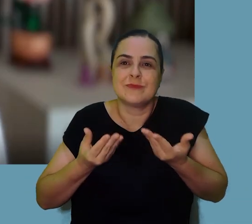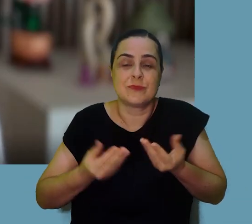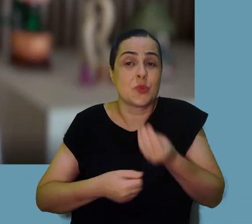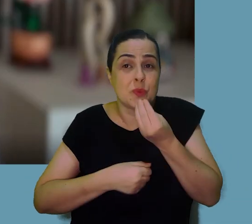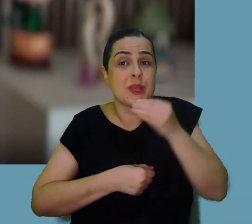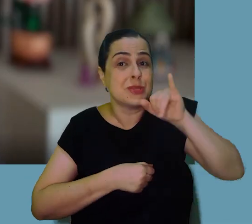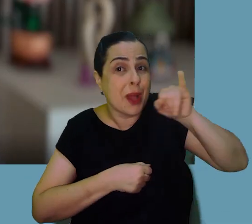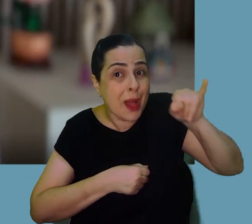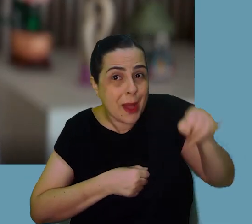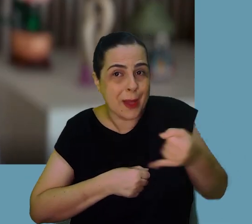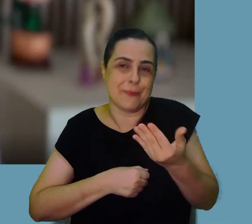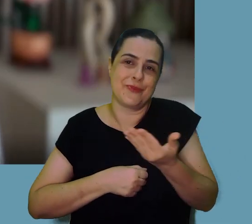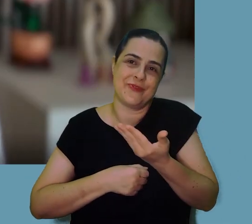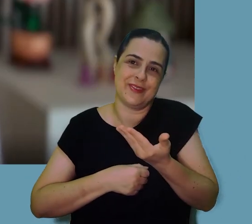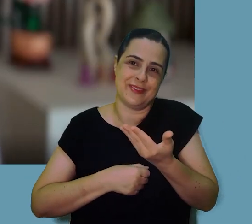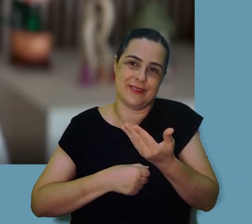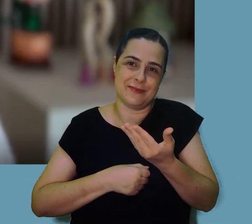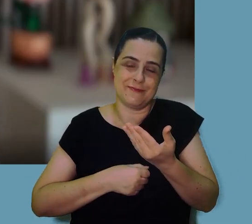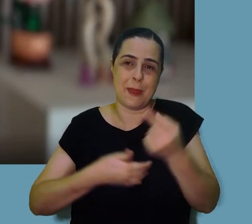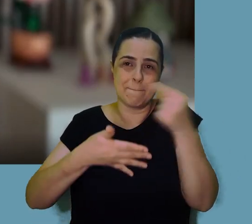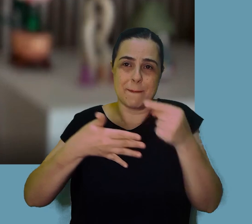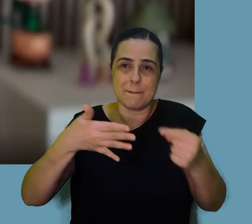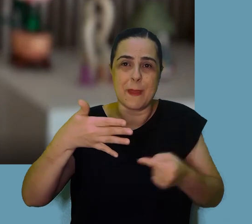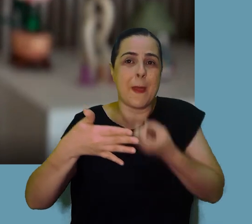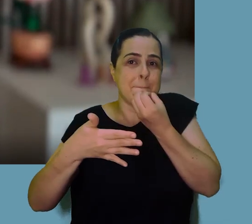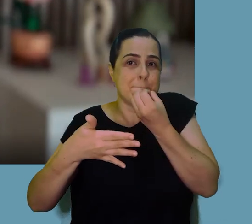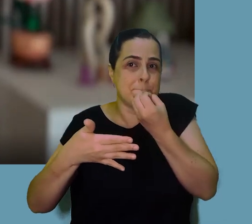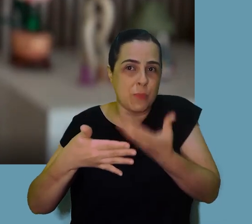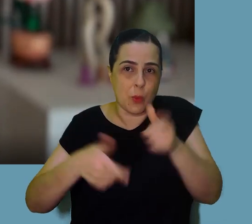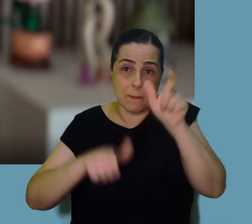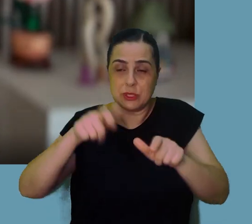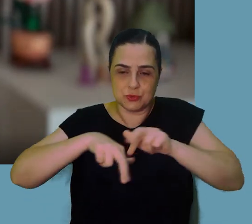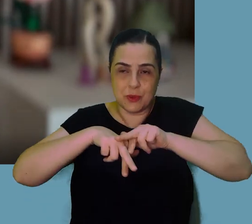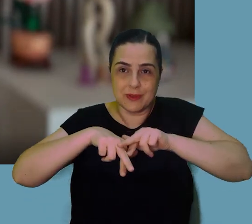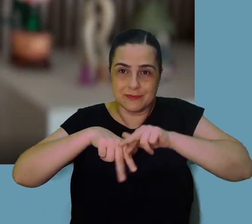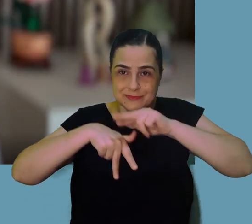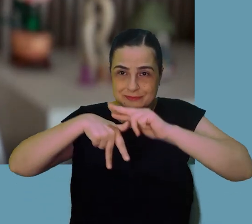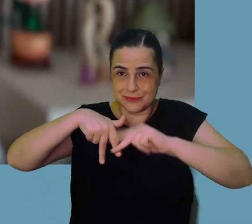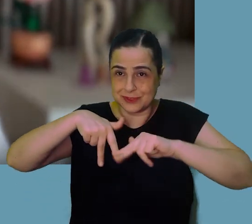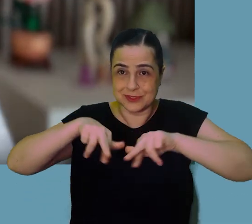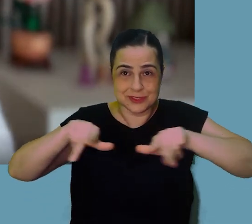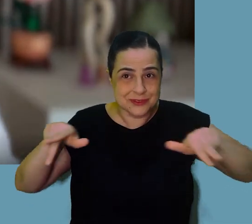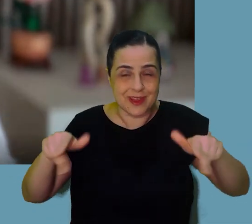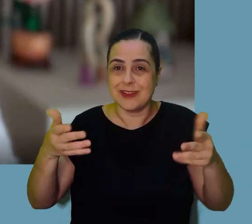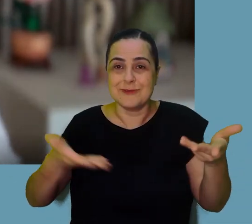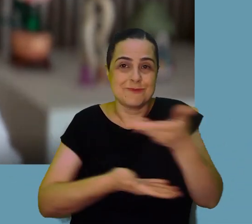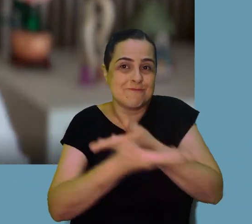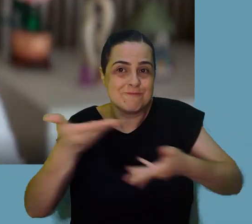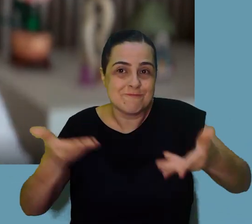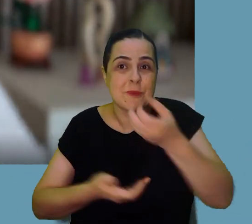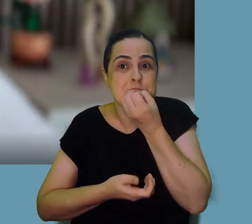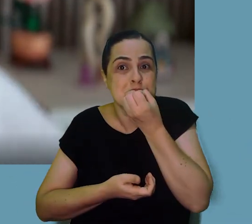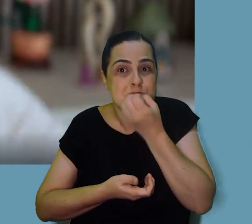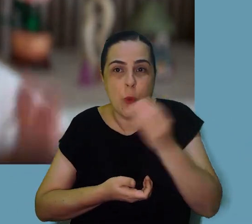capital, todos esses benefícios de ter essa pluralidade dentro da organização para, enfim, para